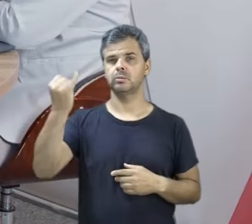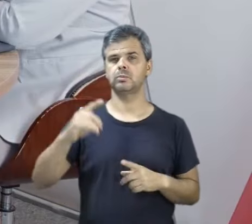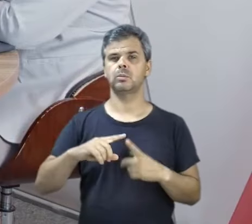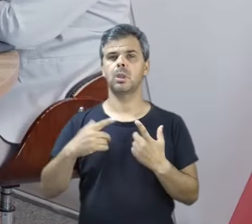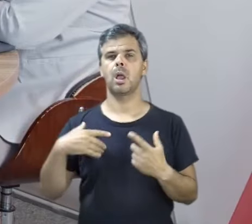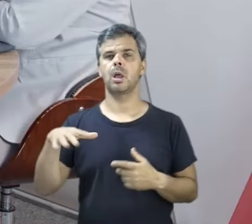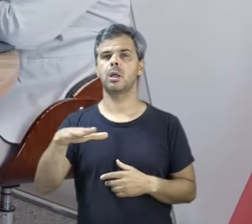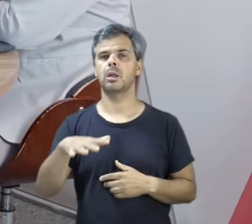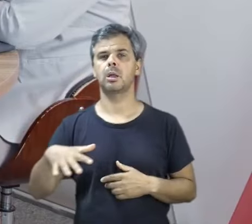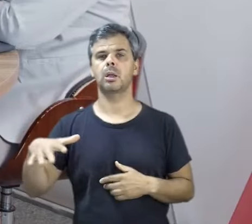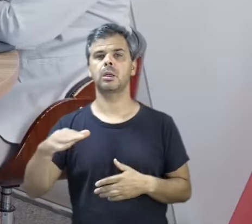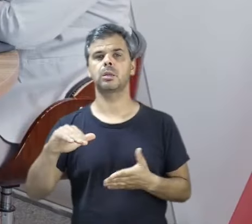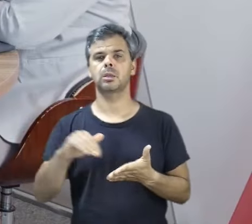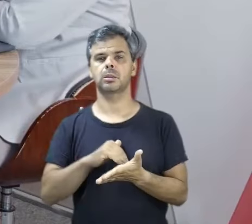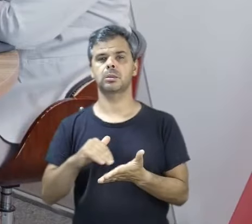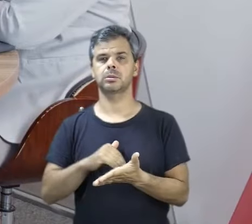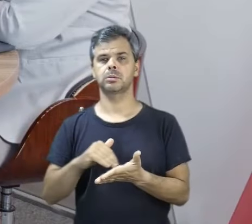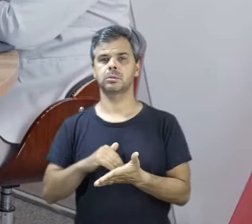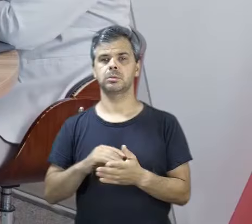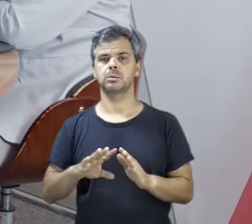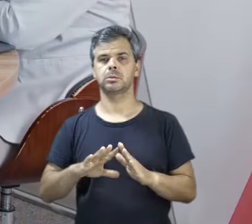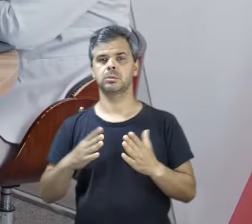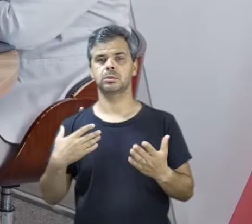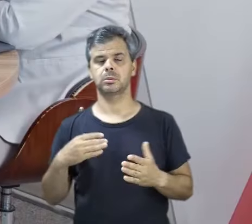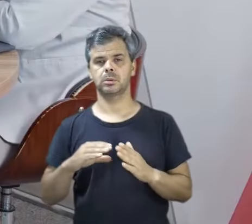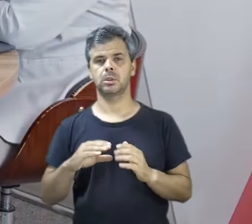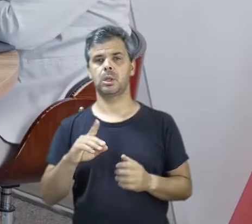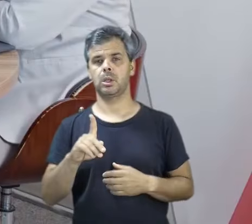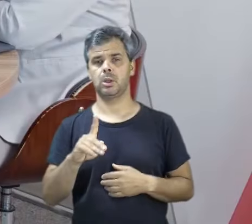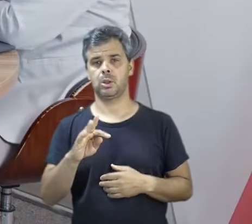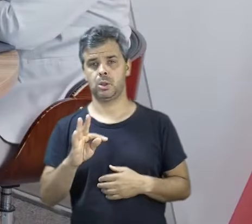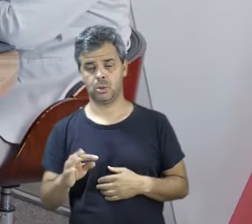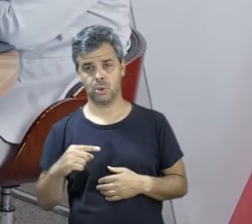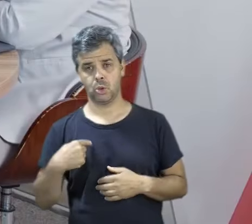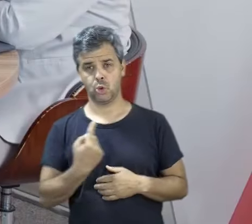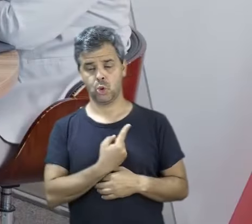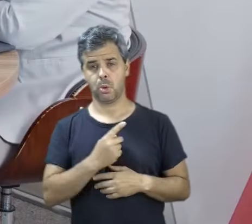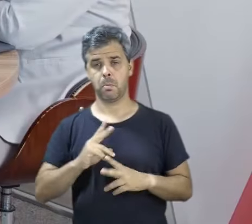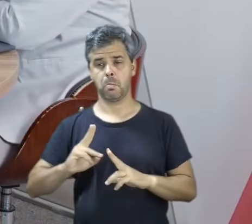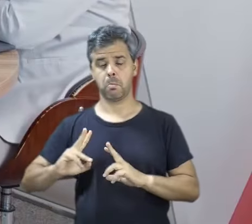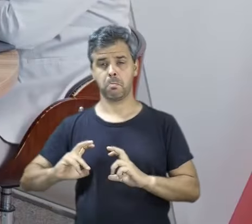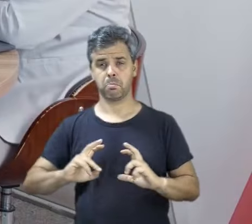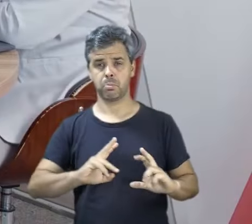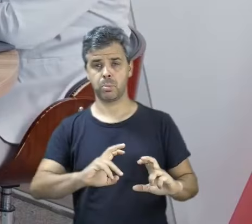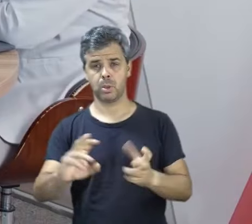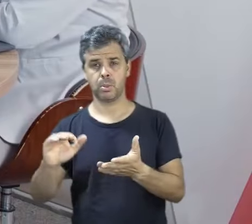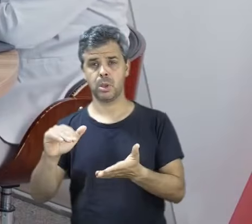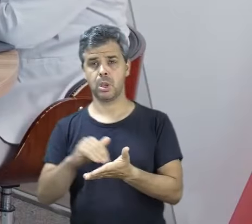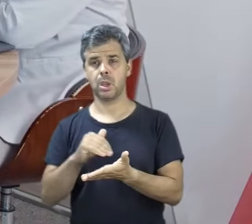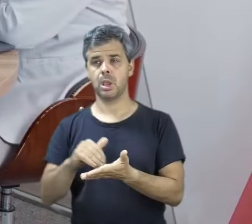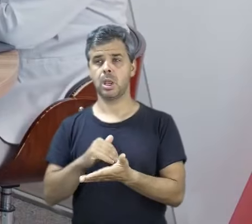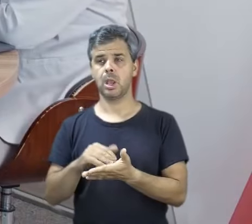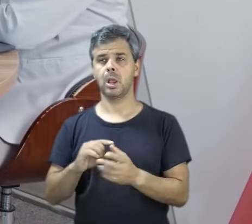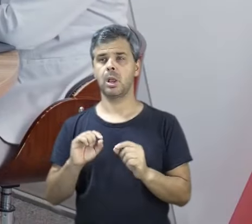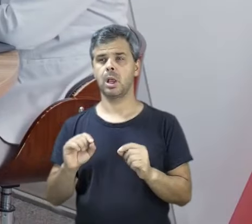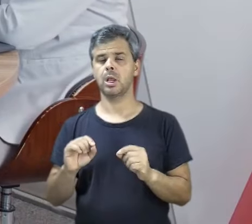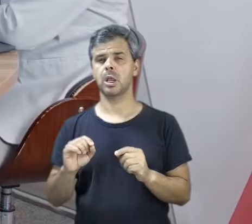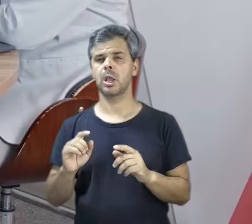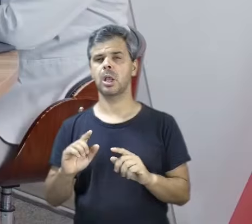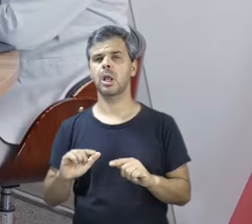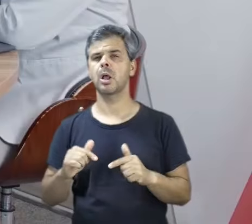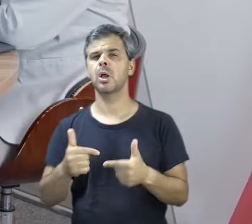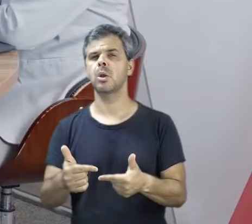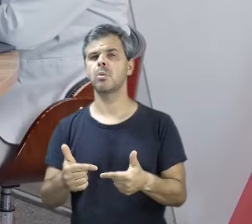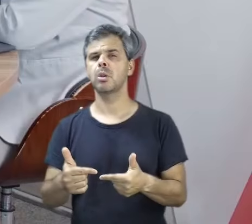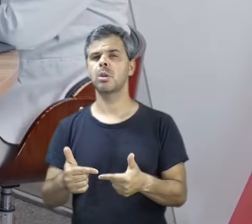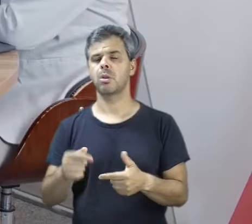dos setoriais, das secretarias do PT, né, porque a gente vê uma secretaria como a Secretaria de Combate